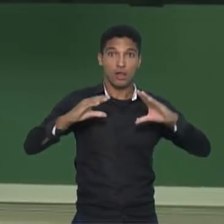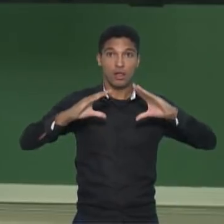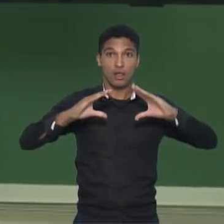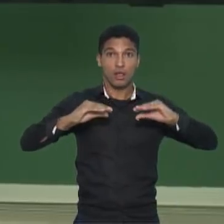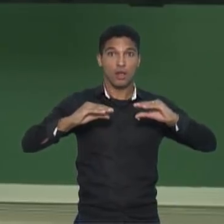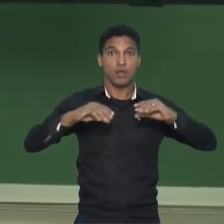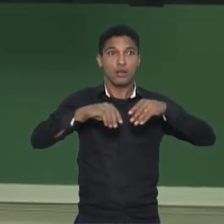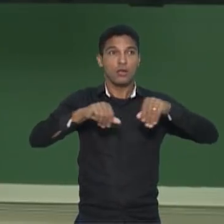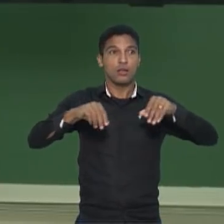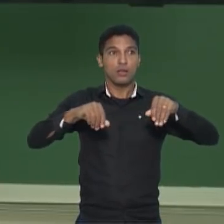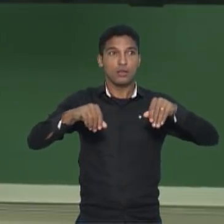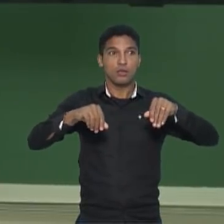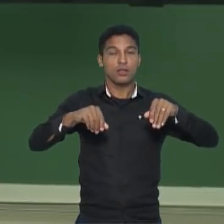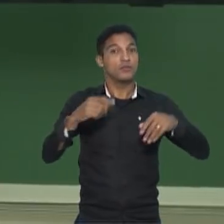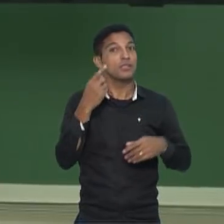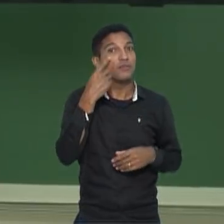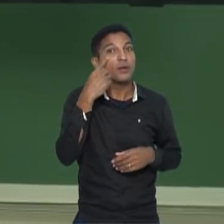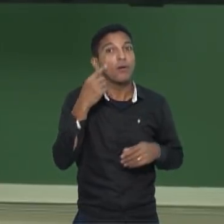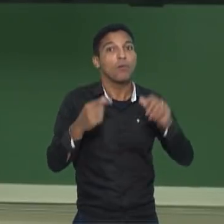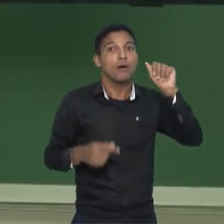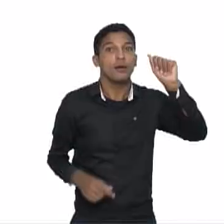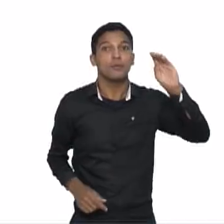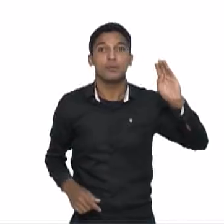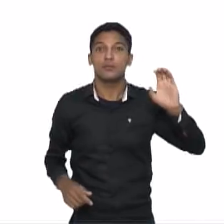relacionado à matéria orgânica?